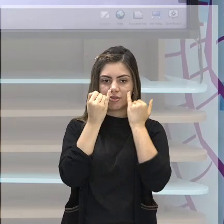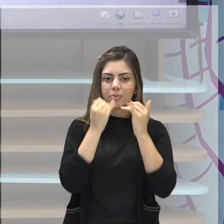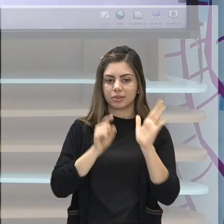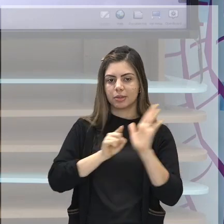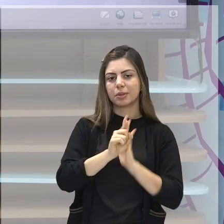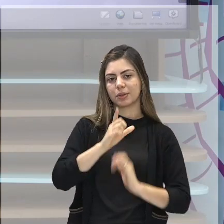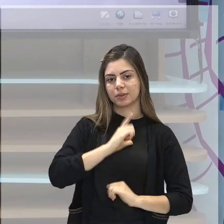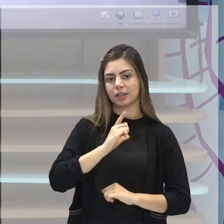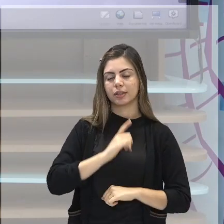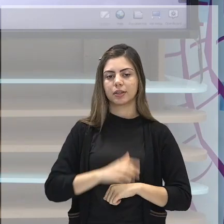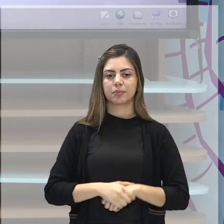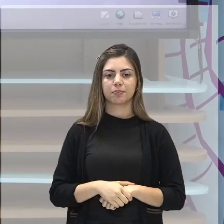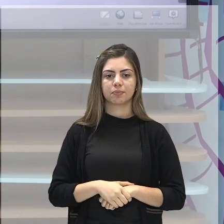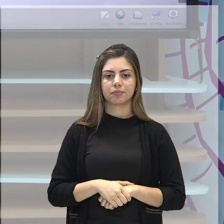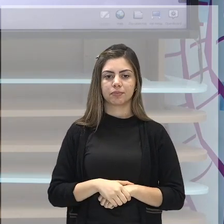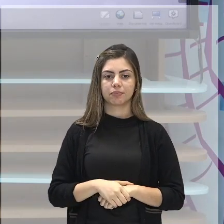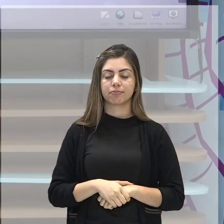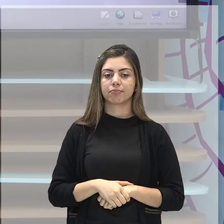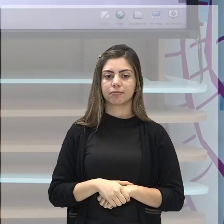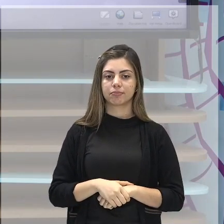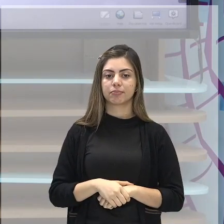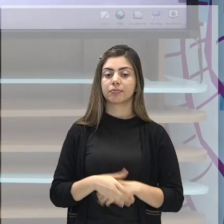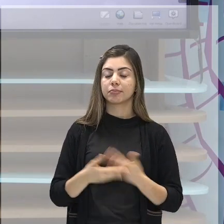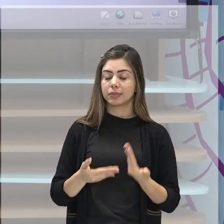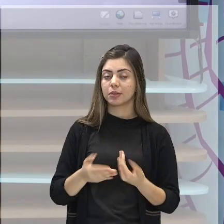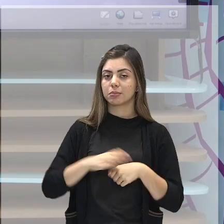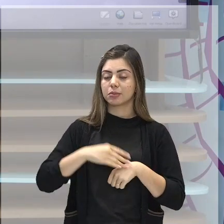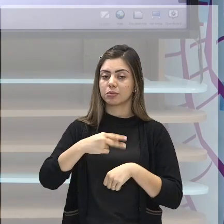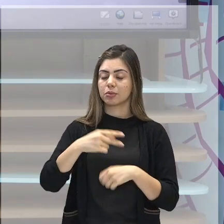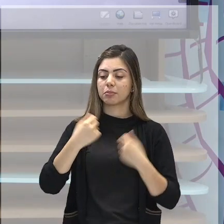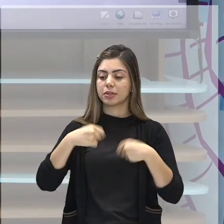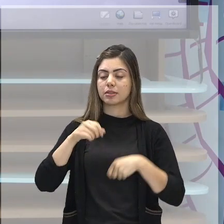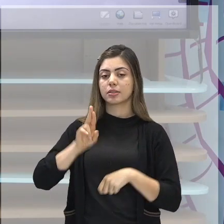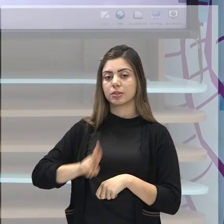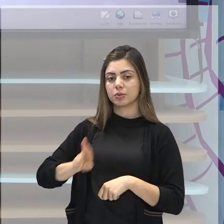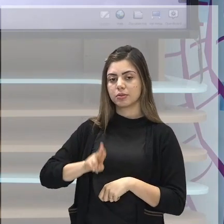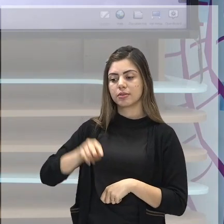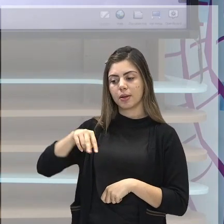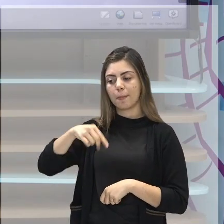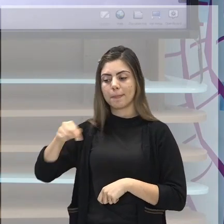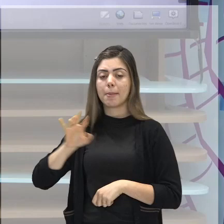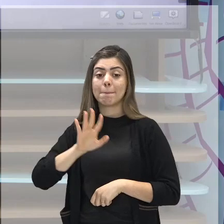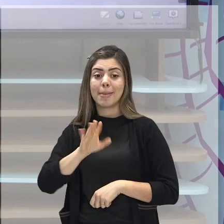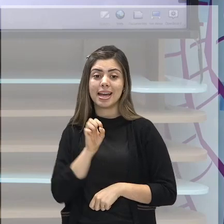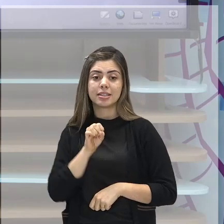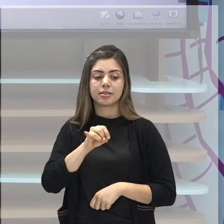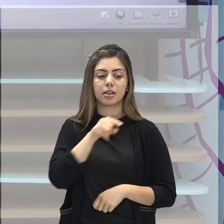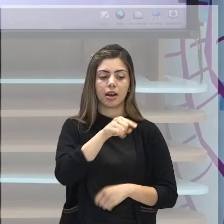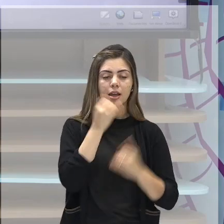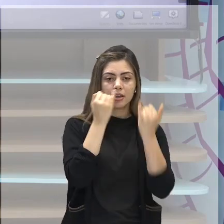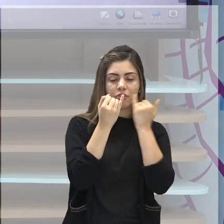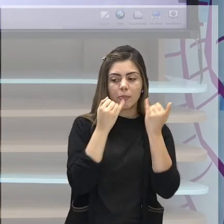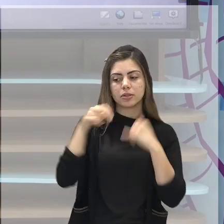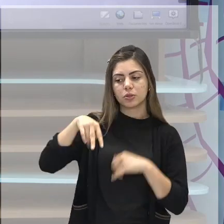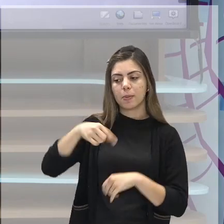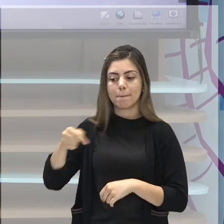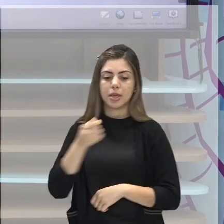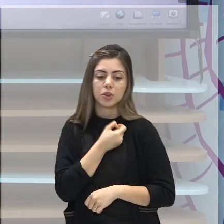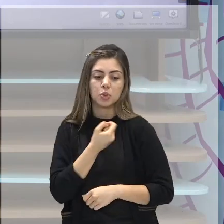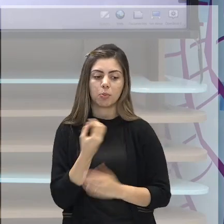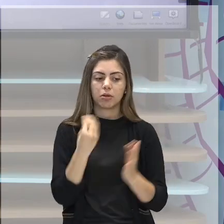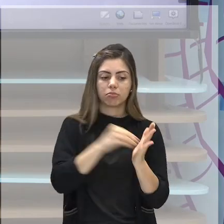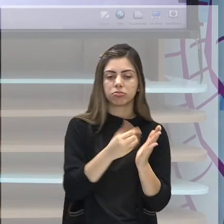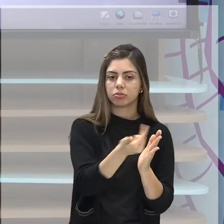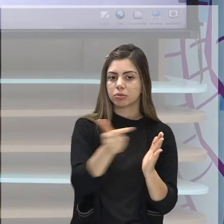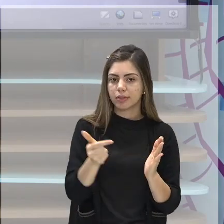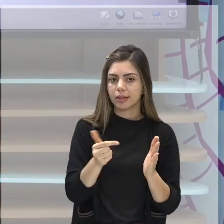informa o valor que você deve utilizar. Se ele não informar, significa